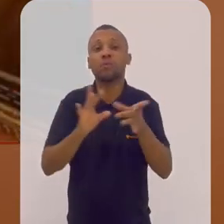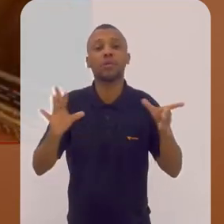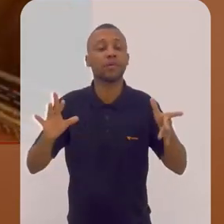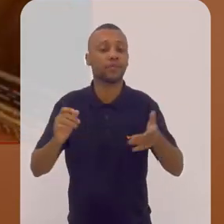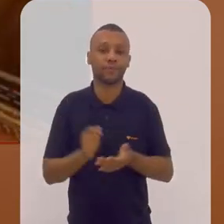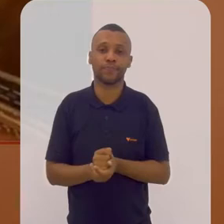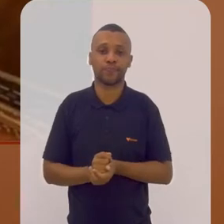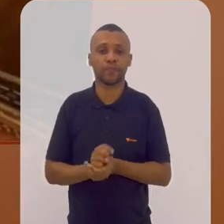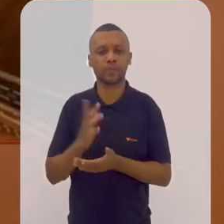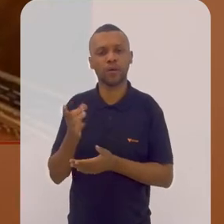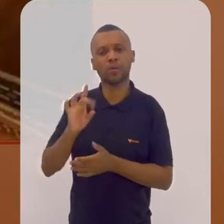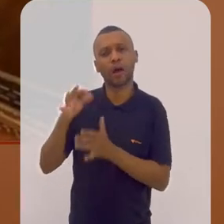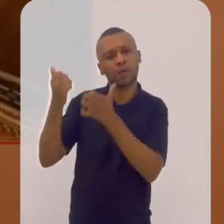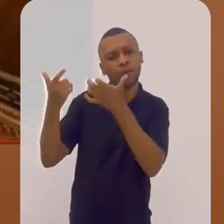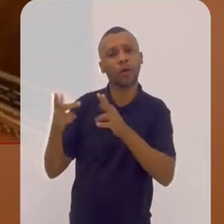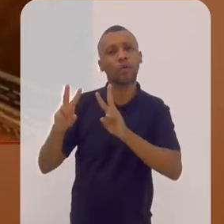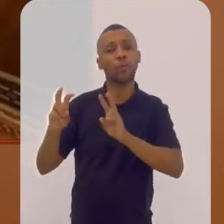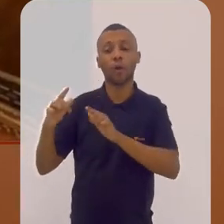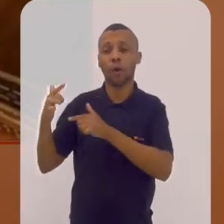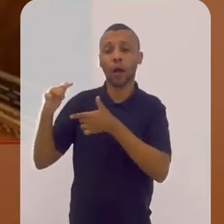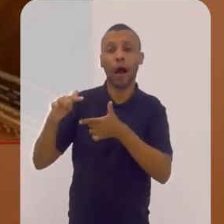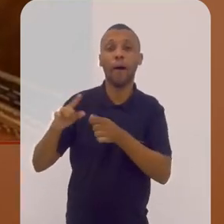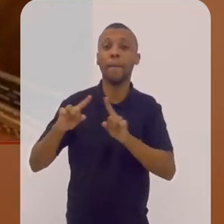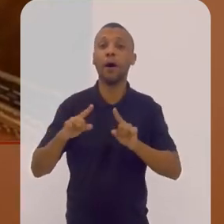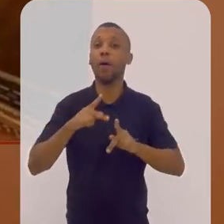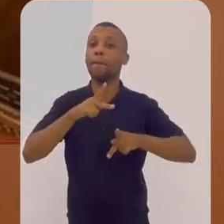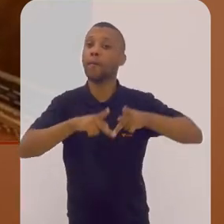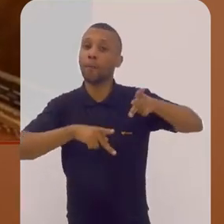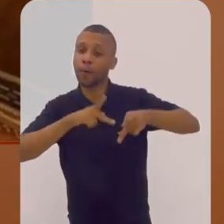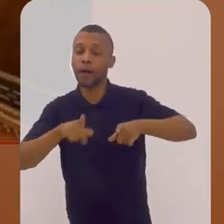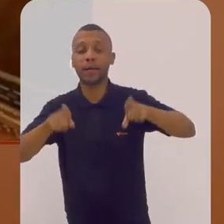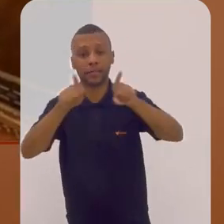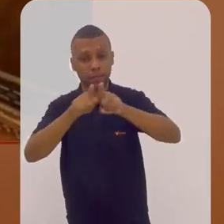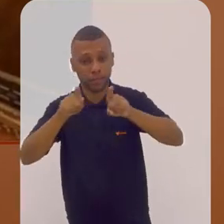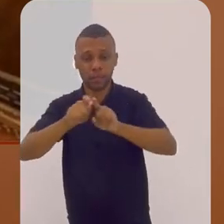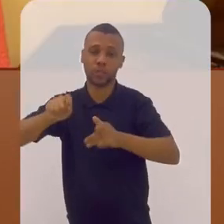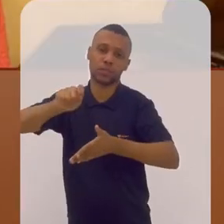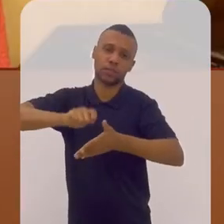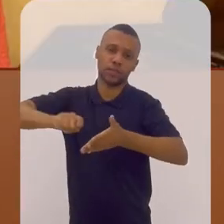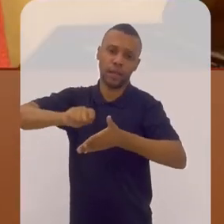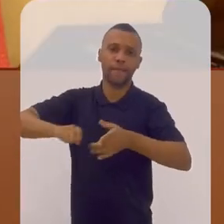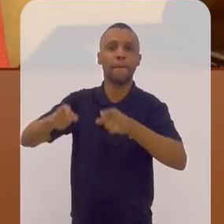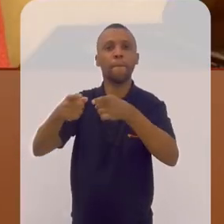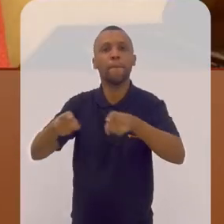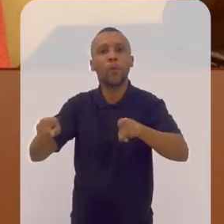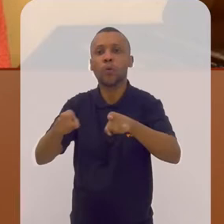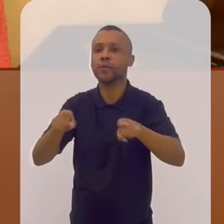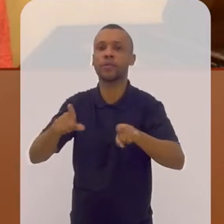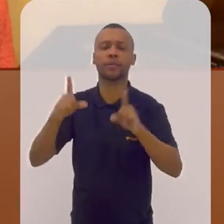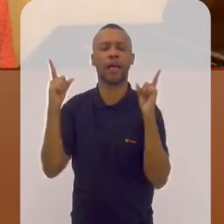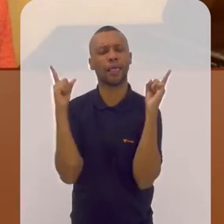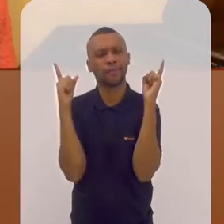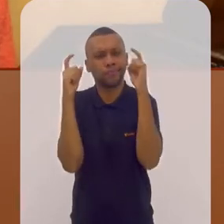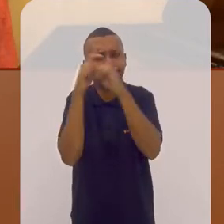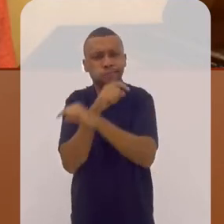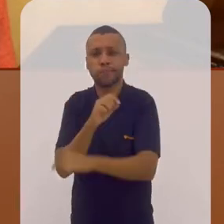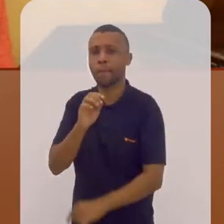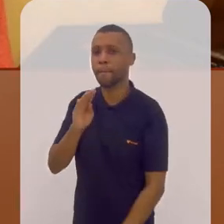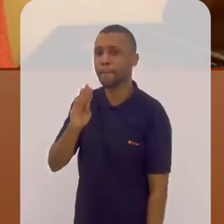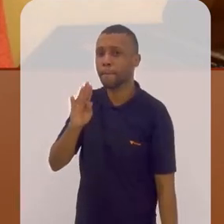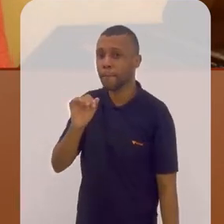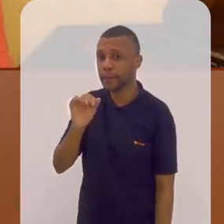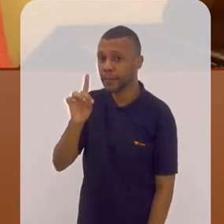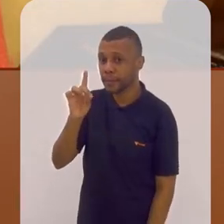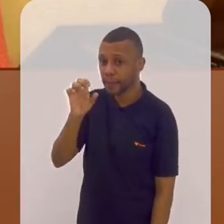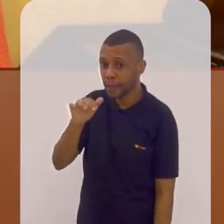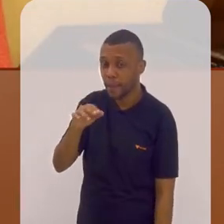Então, nem só falando dos clássicos, dos populares, que também escrevem música, havia essa dificuldade.